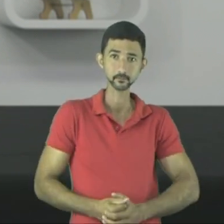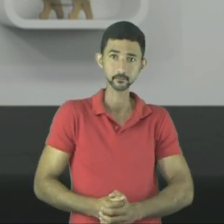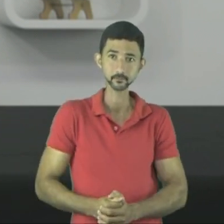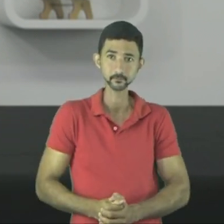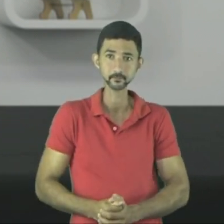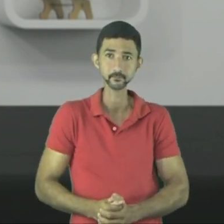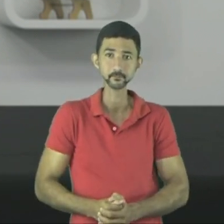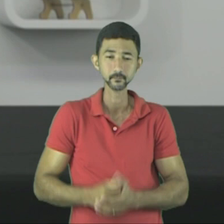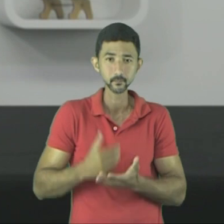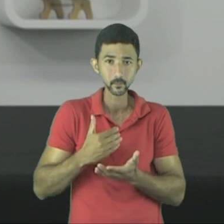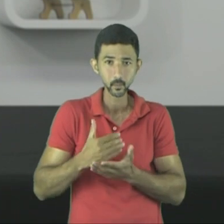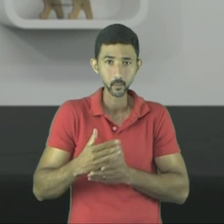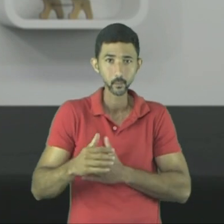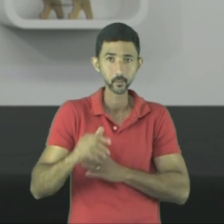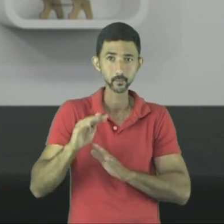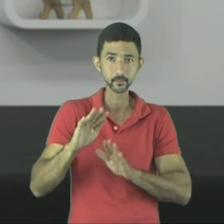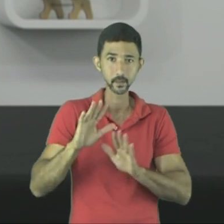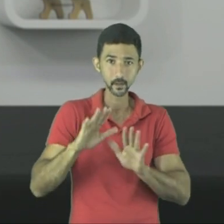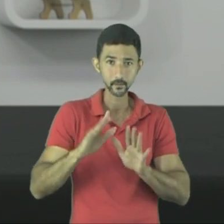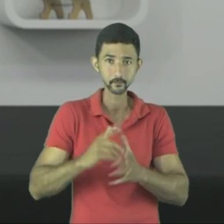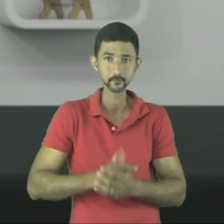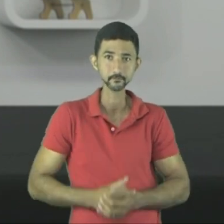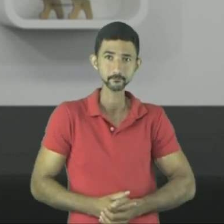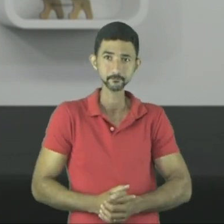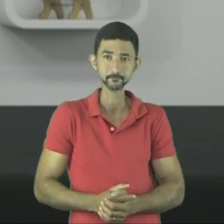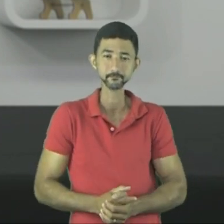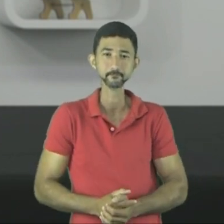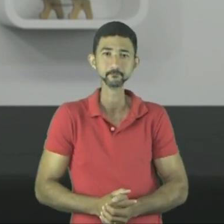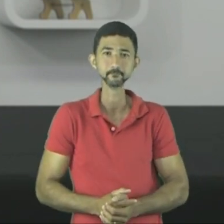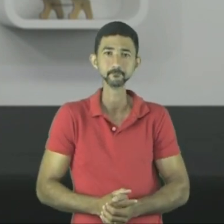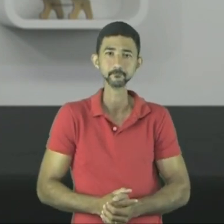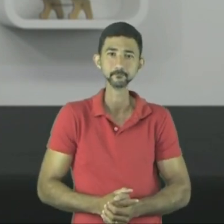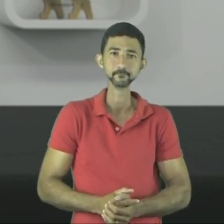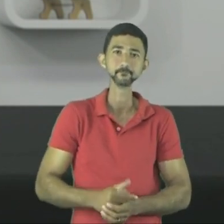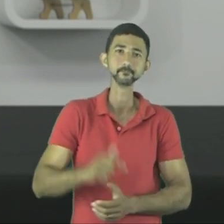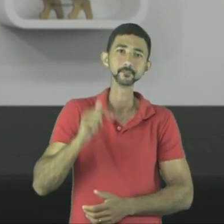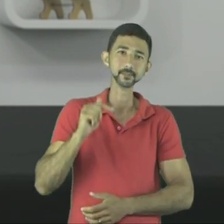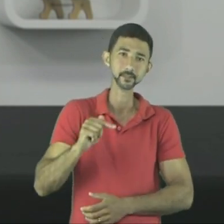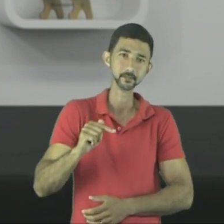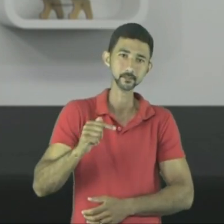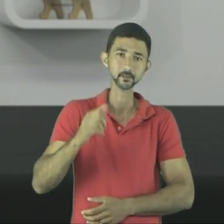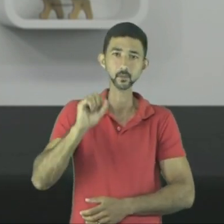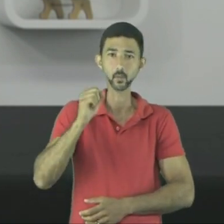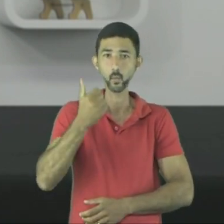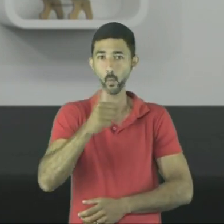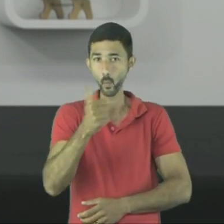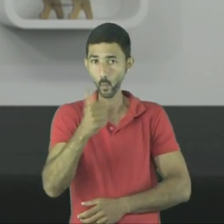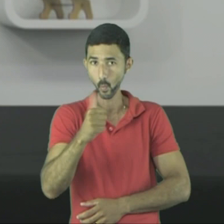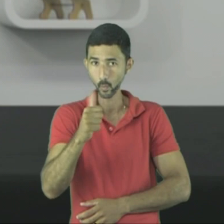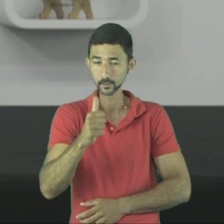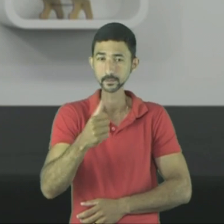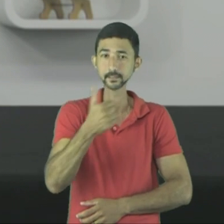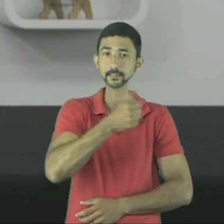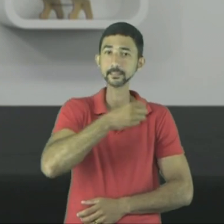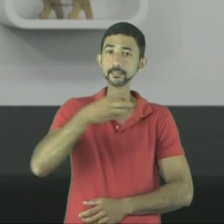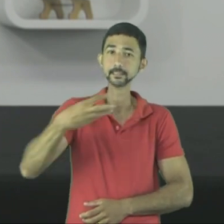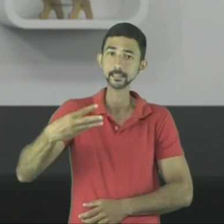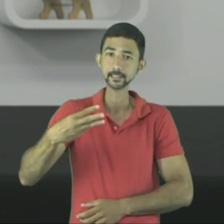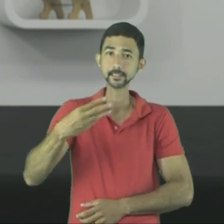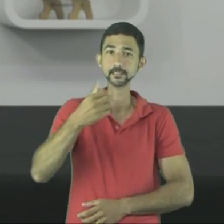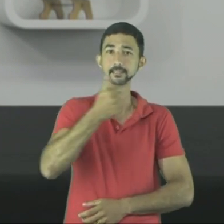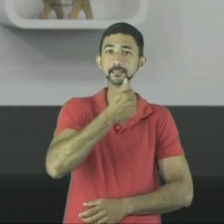o cérebro vai induzir você a falar o 9, mas não, tá? Então 7, 11,